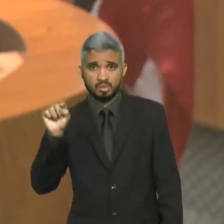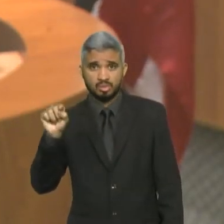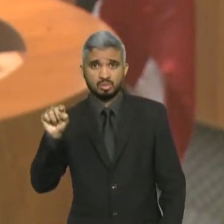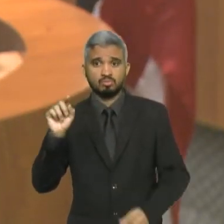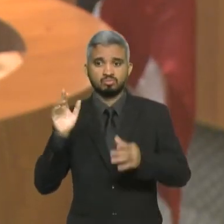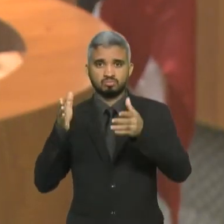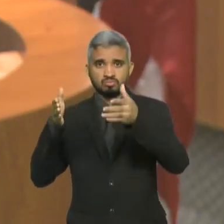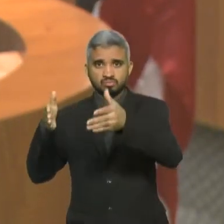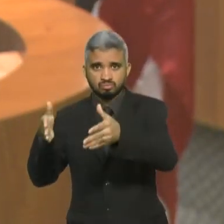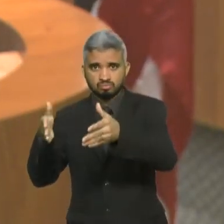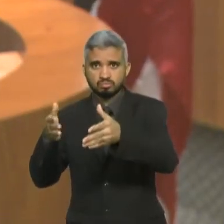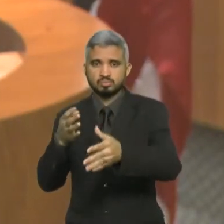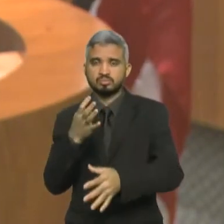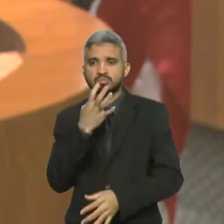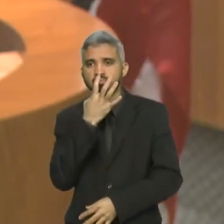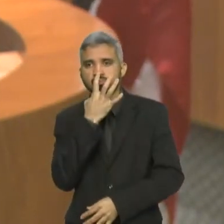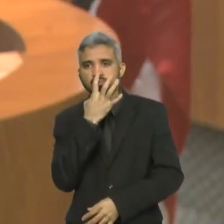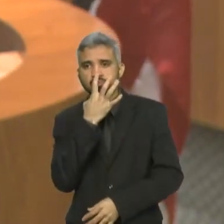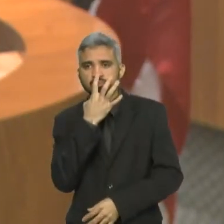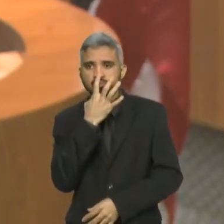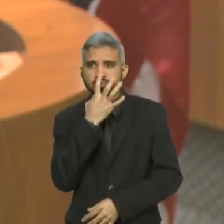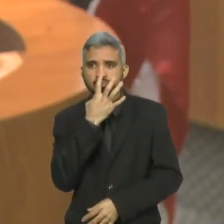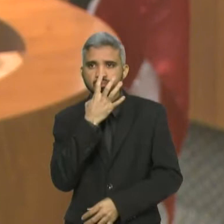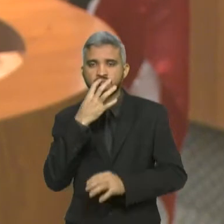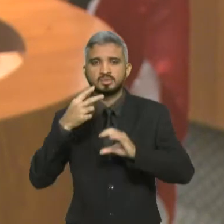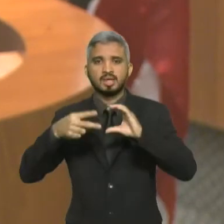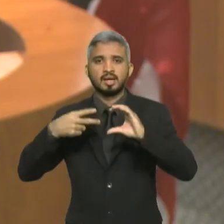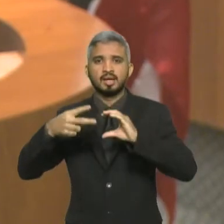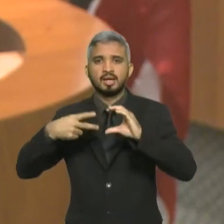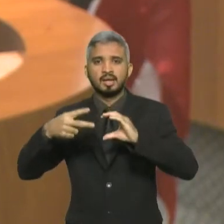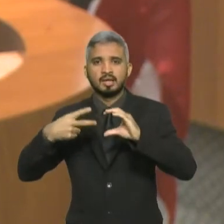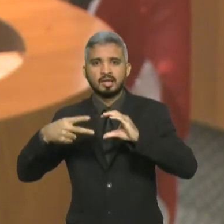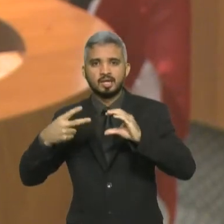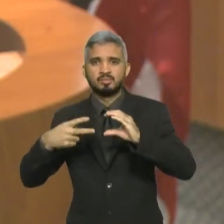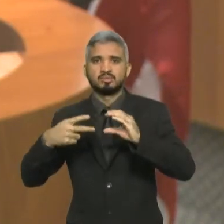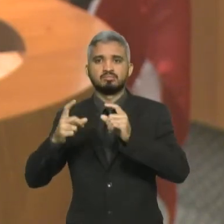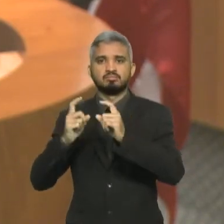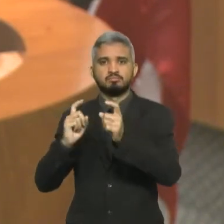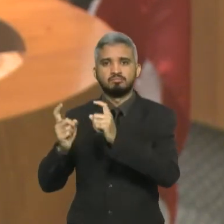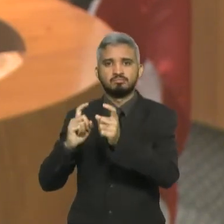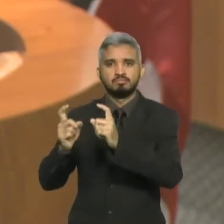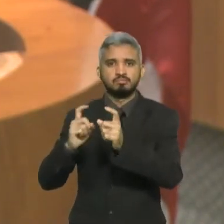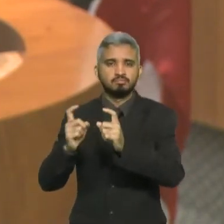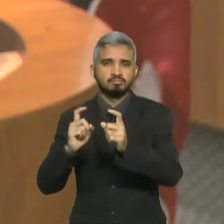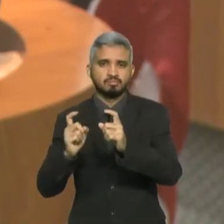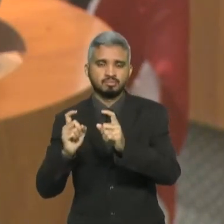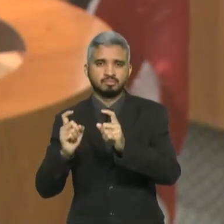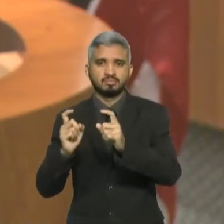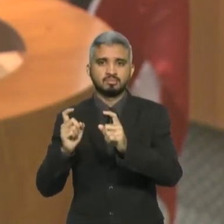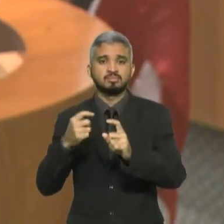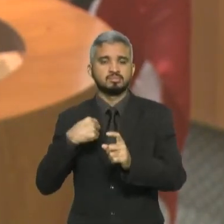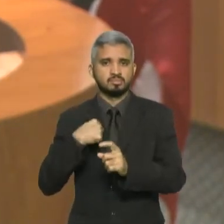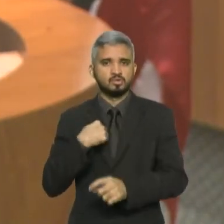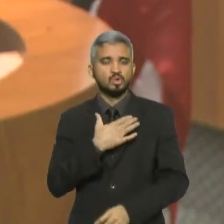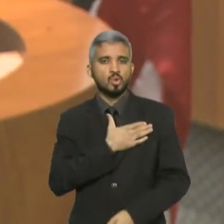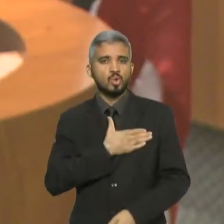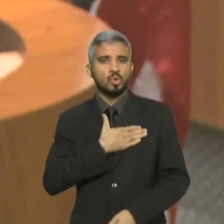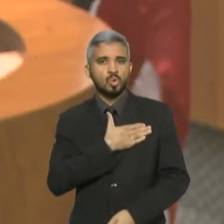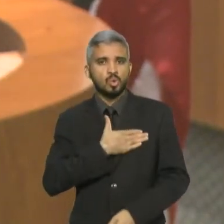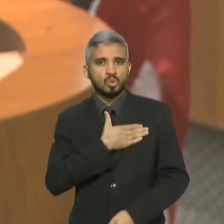no dia em que as câmaras municipais se reúnem, porque entendo que a figura do